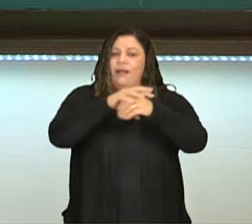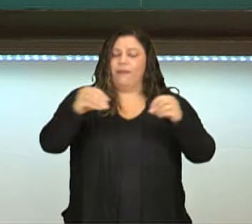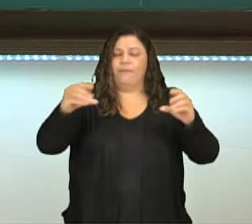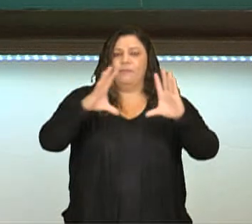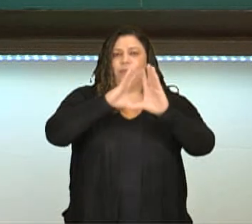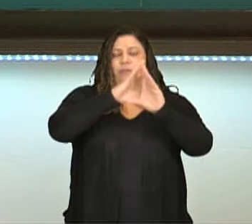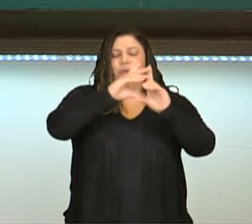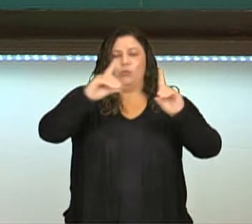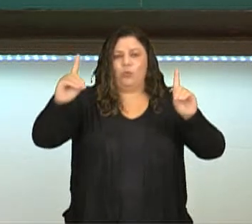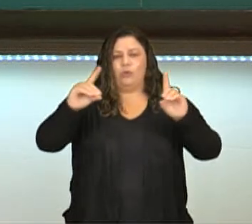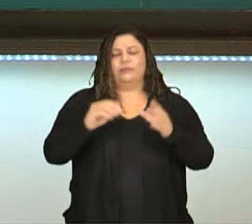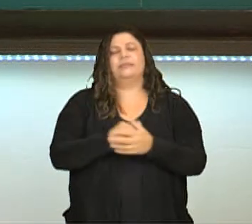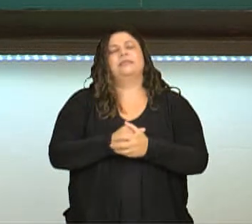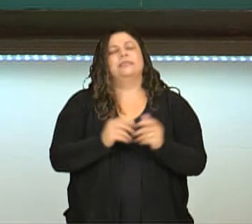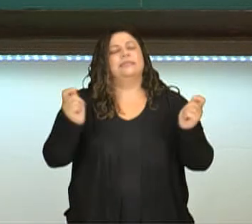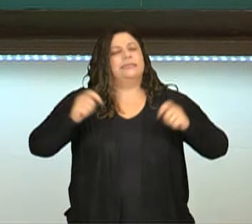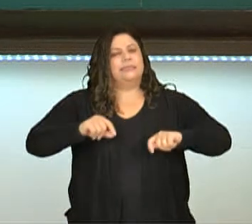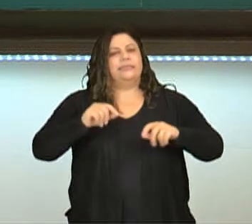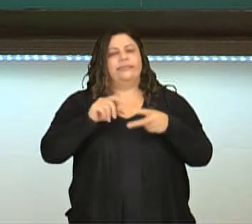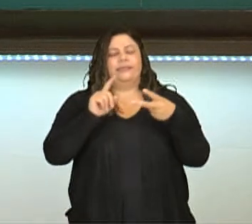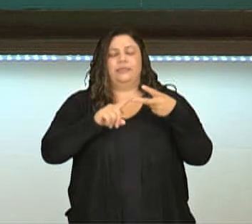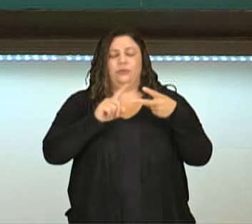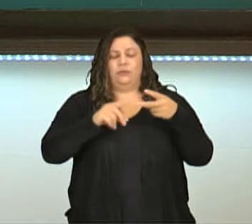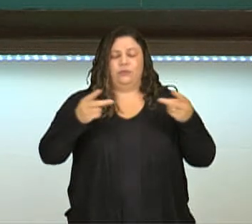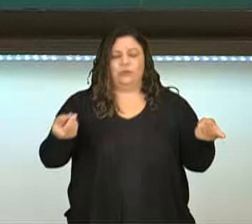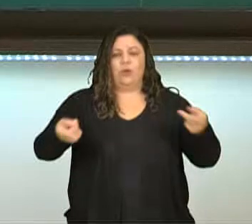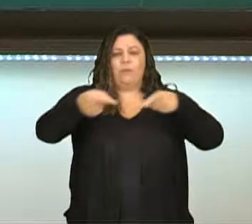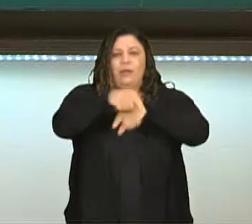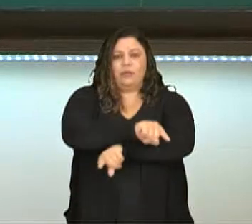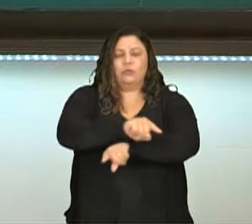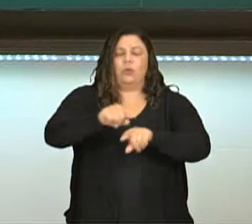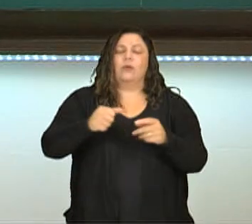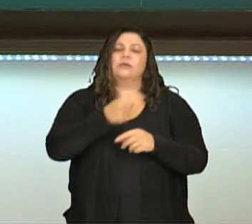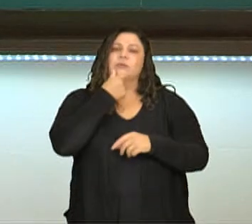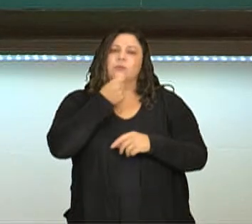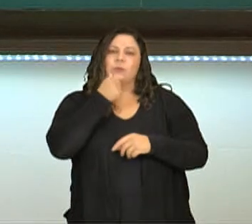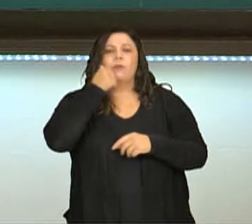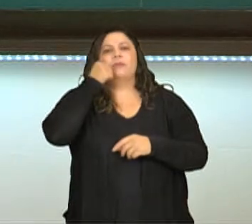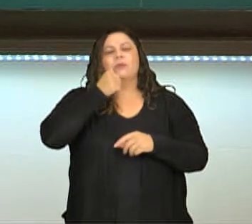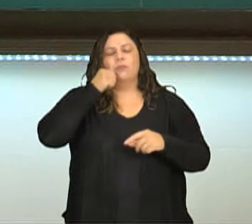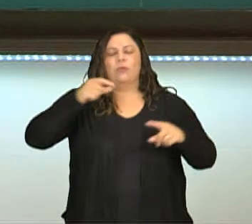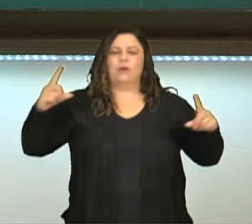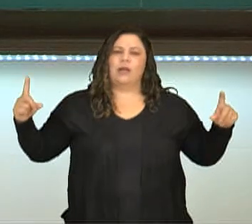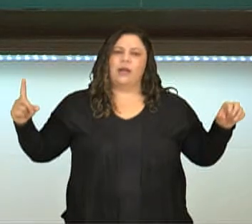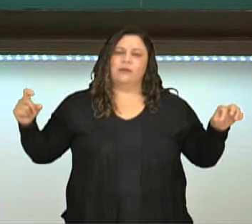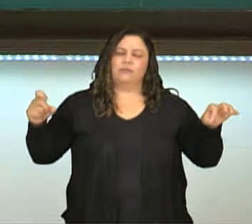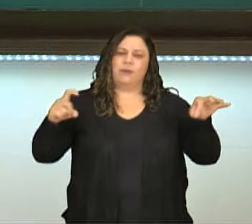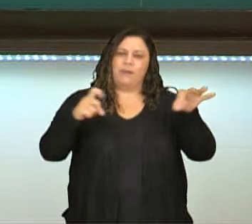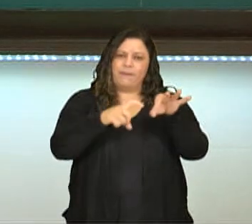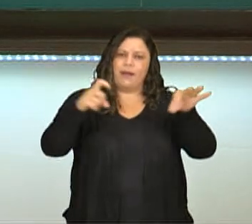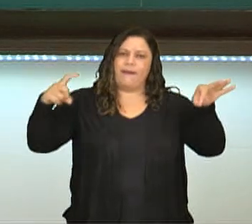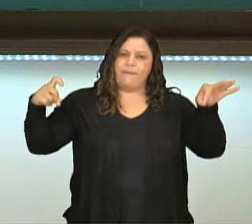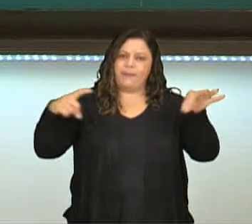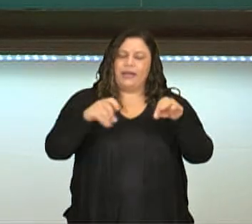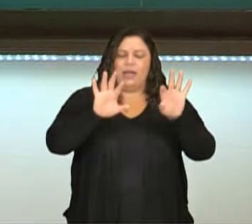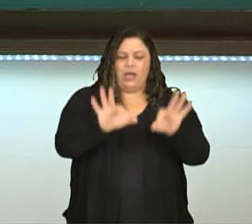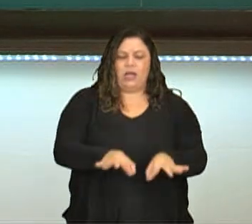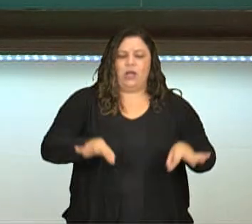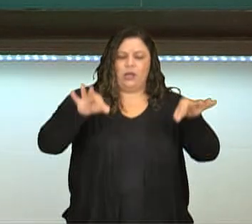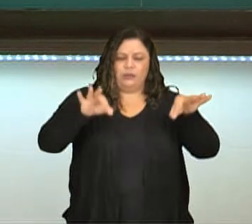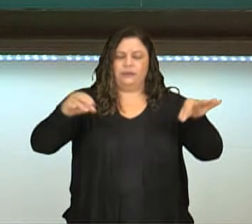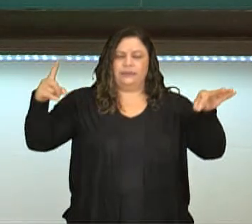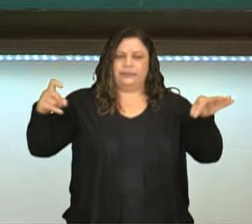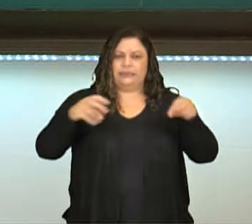E a sexuada precisa ter troca de gametas masculinos e femininos para que haja uma célula-ovo e a partir